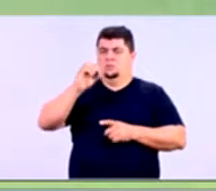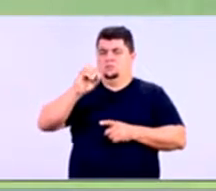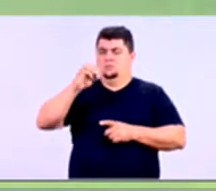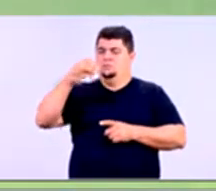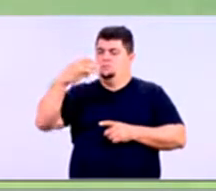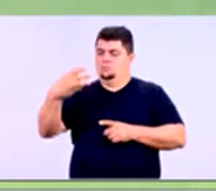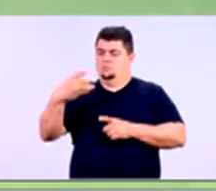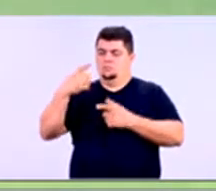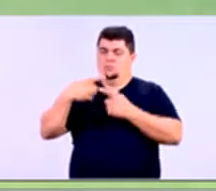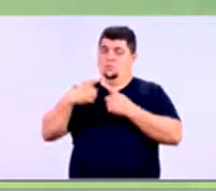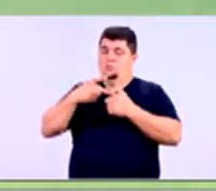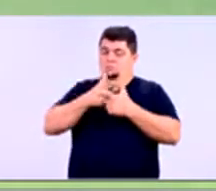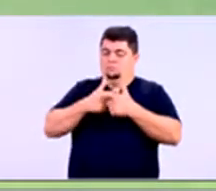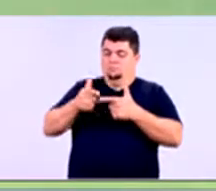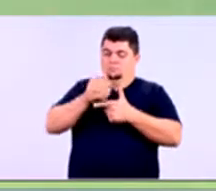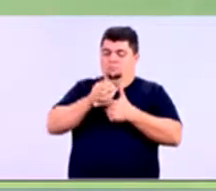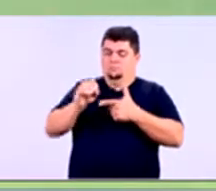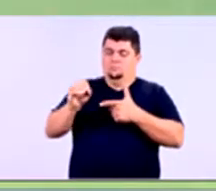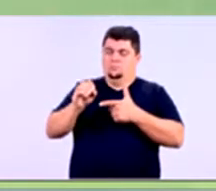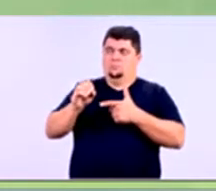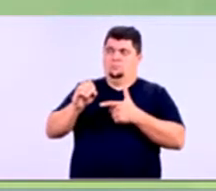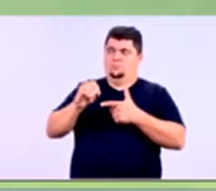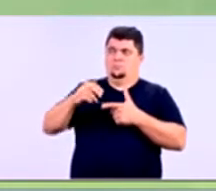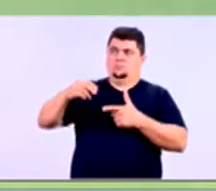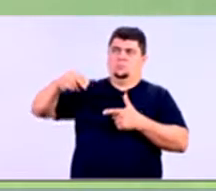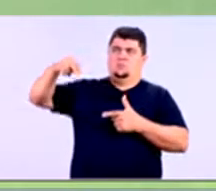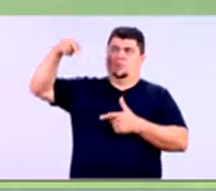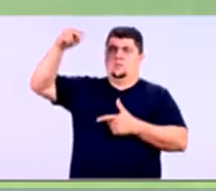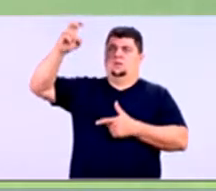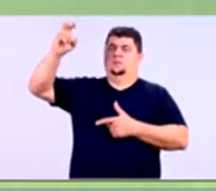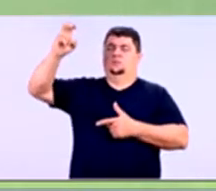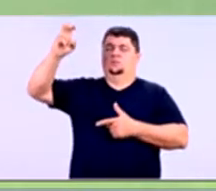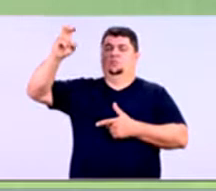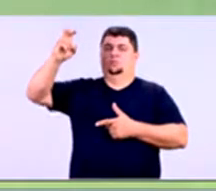100, elevado a uma potência quinta.